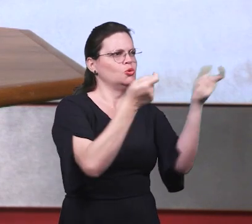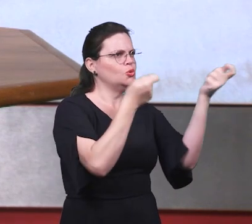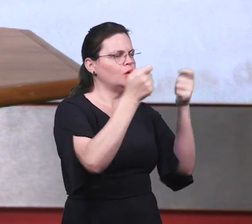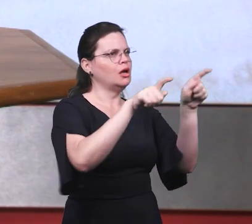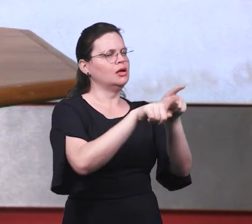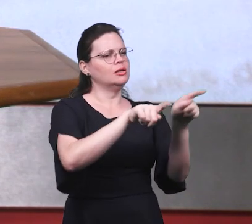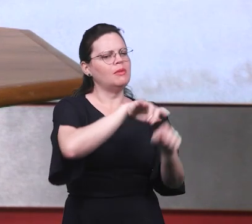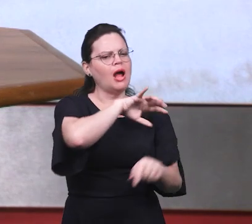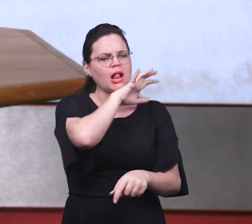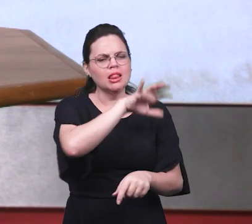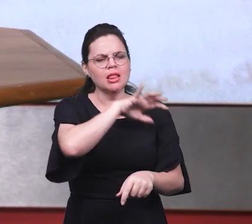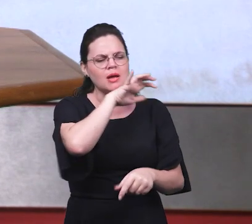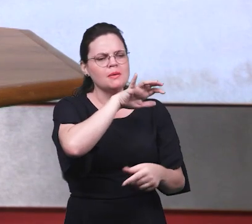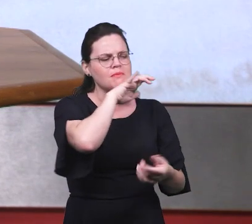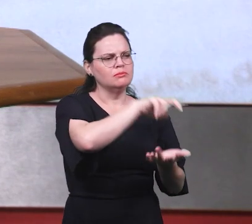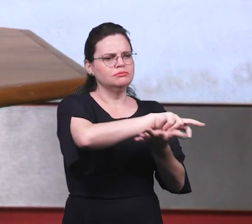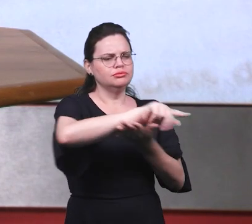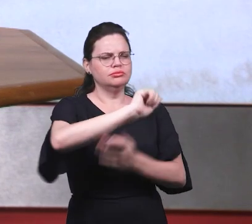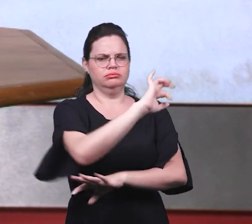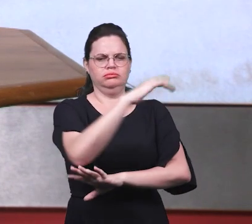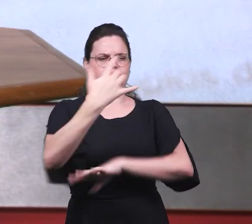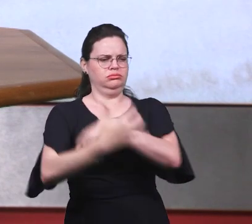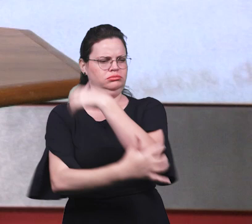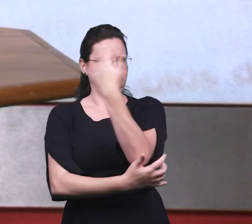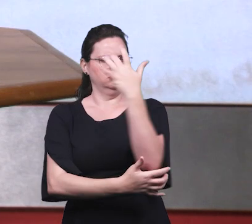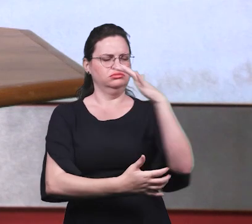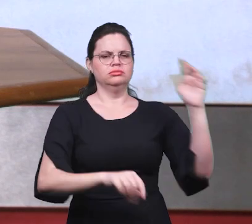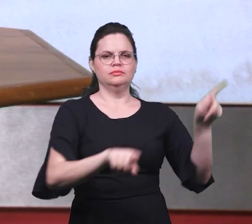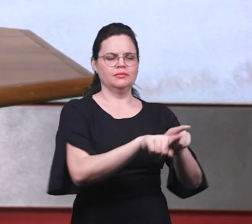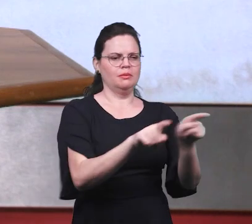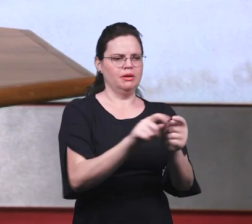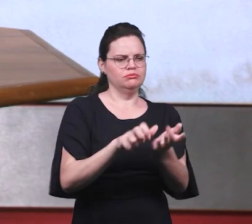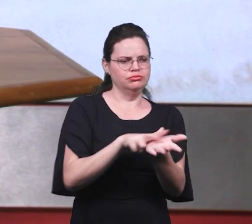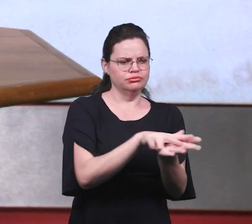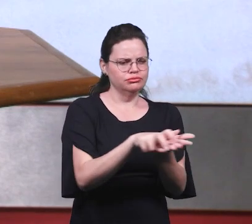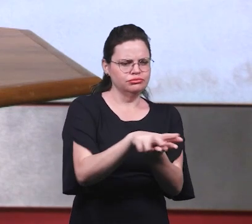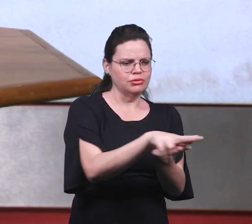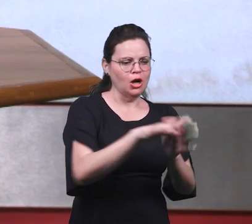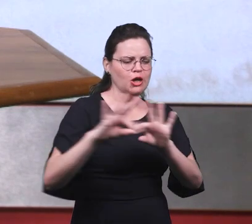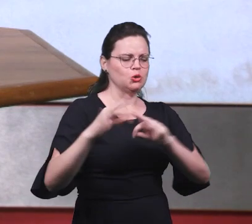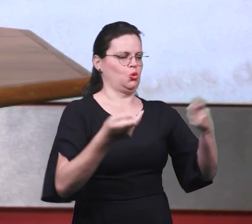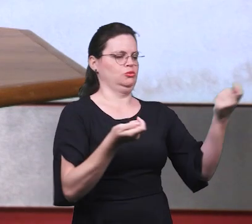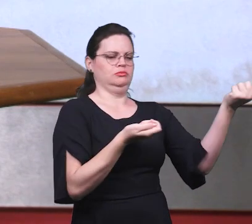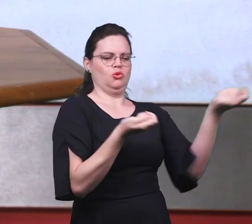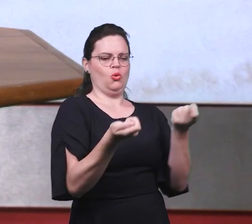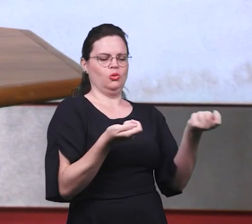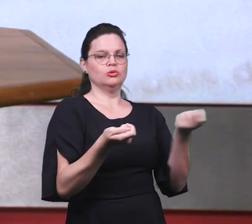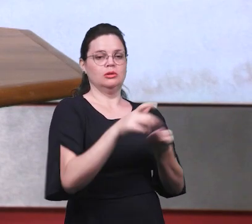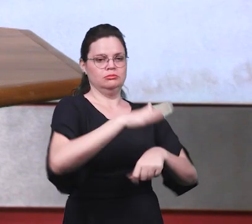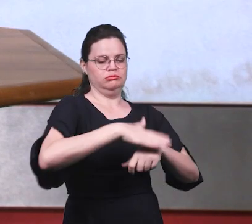gado, e sobre toda a terra, e sobre todo réptil que se move sobre a